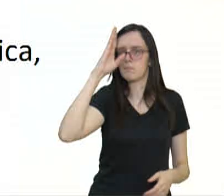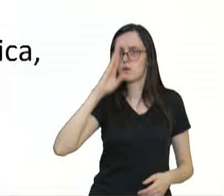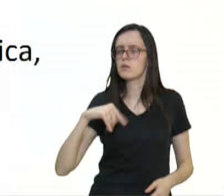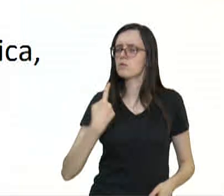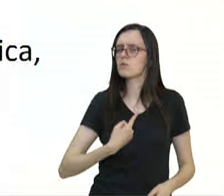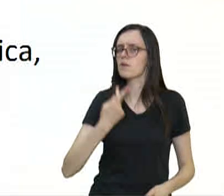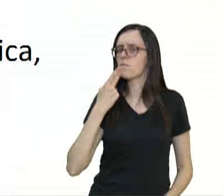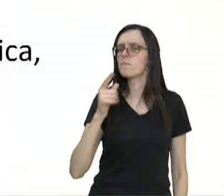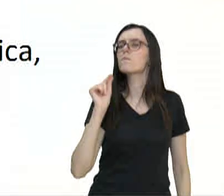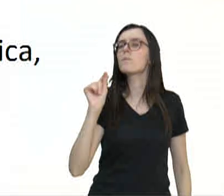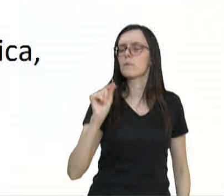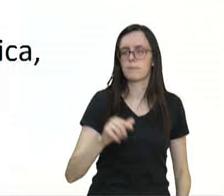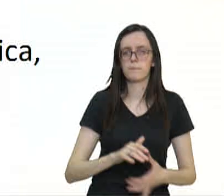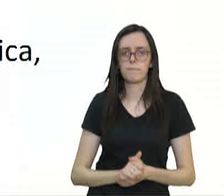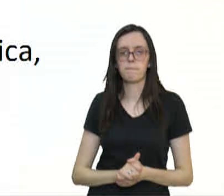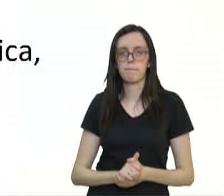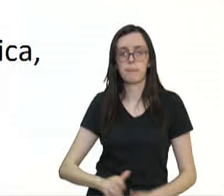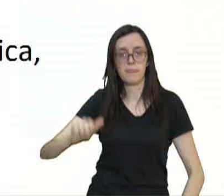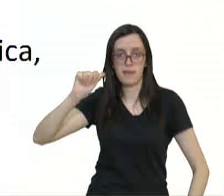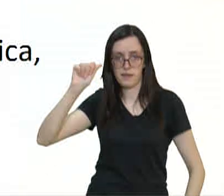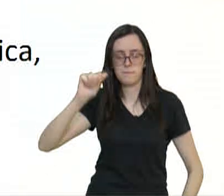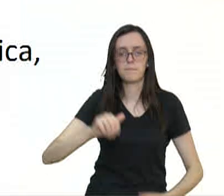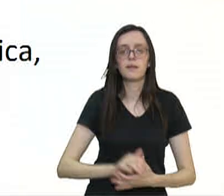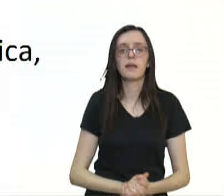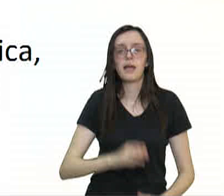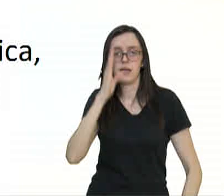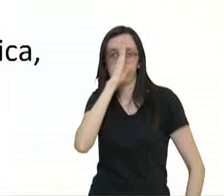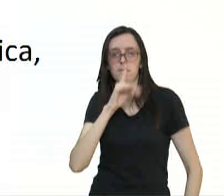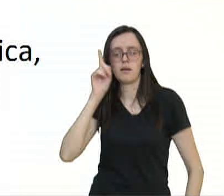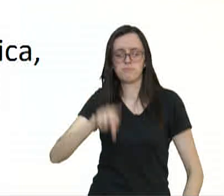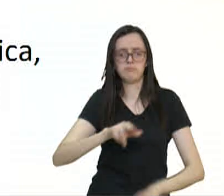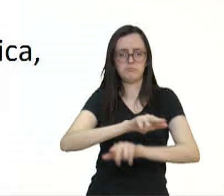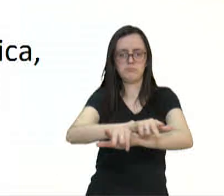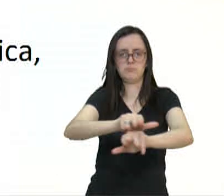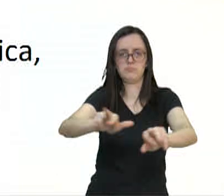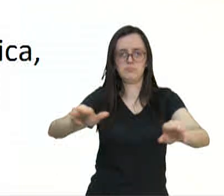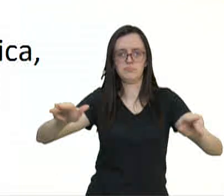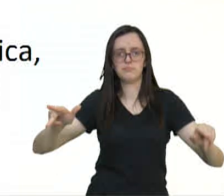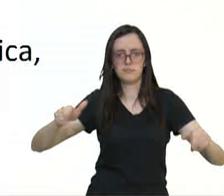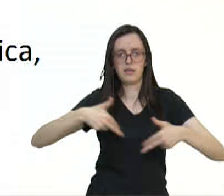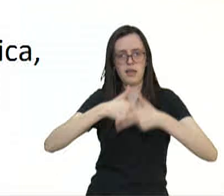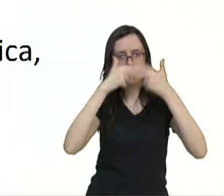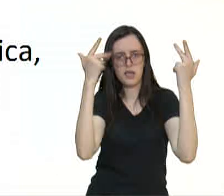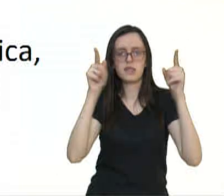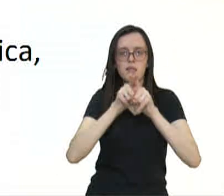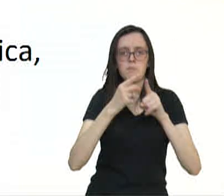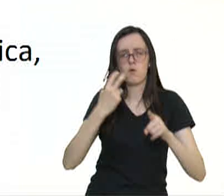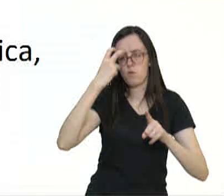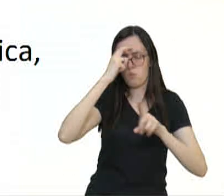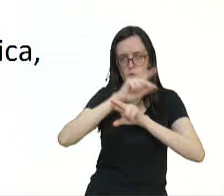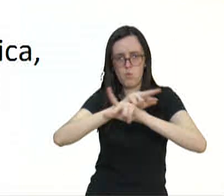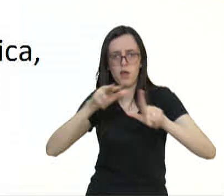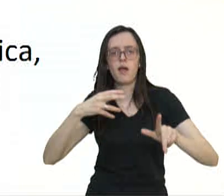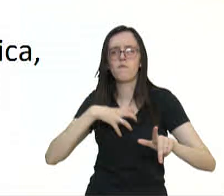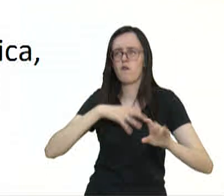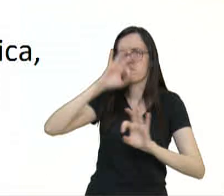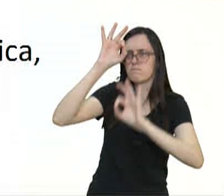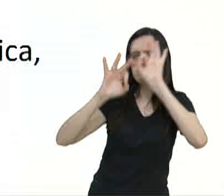afirmar: letra A. O Brasil é uma nação pluriétnica e pluricultural, composta de diversas formas de